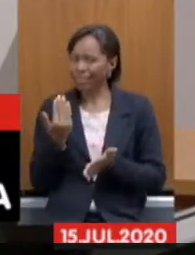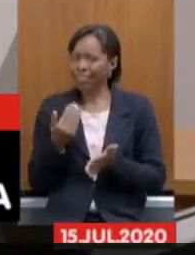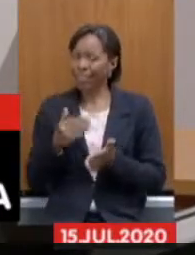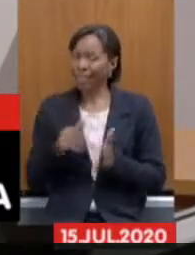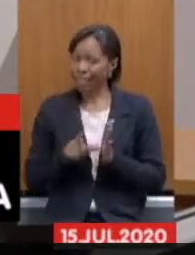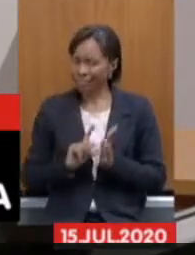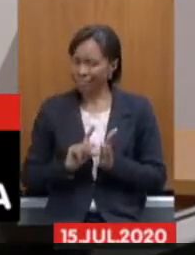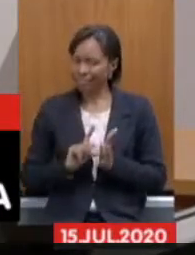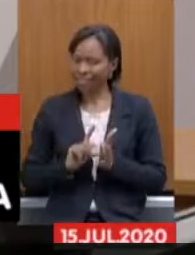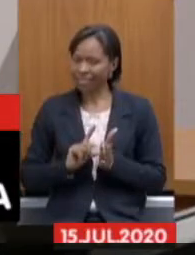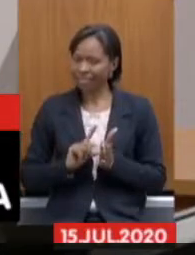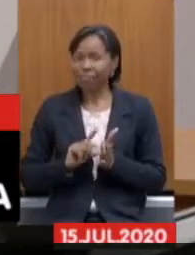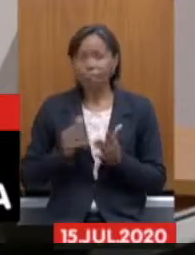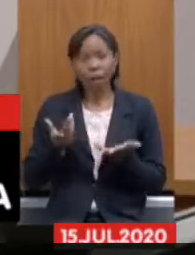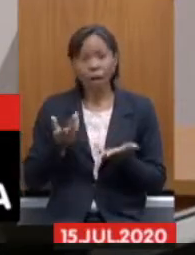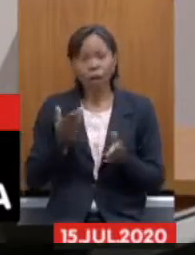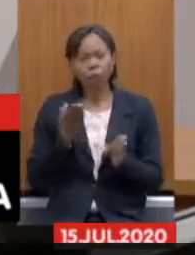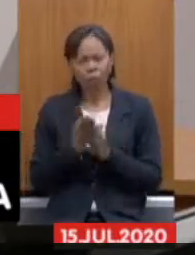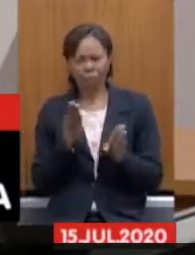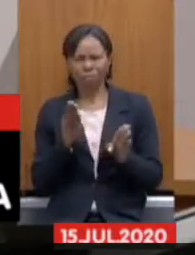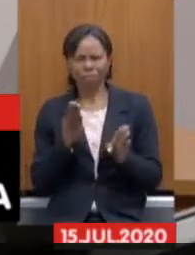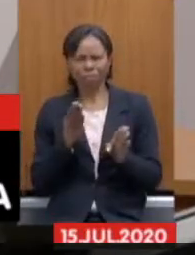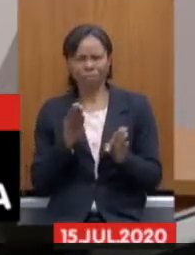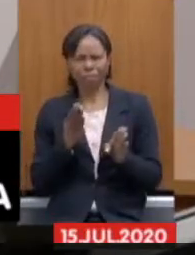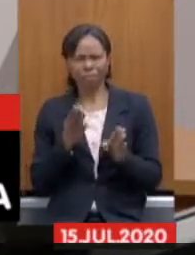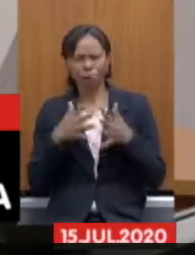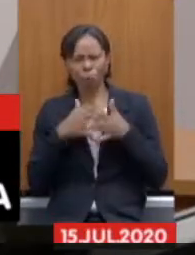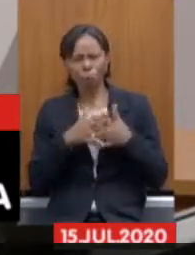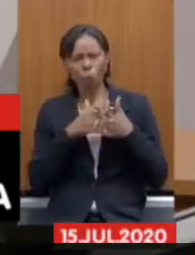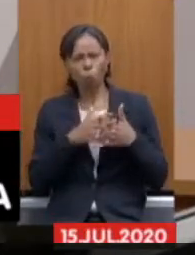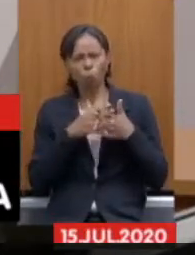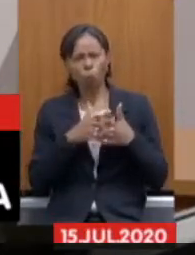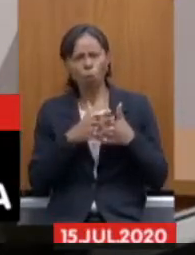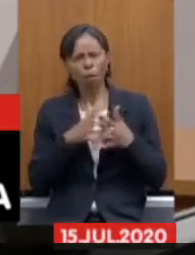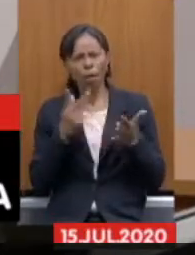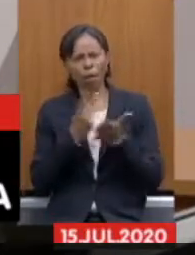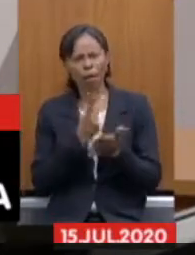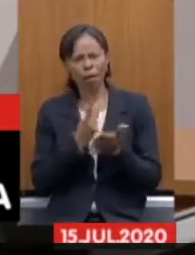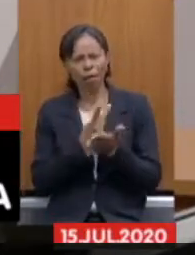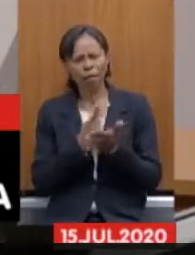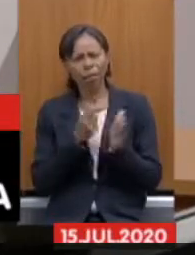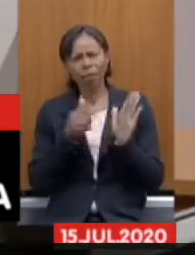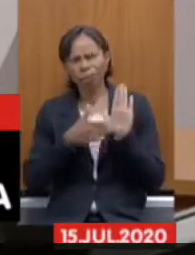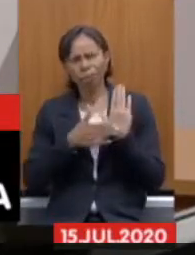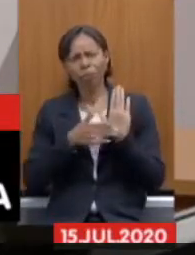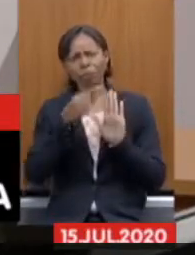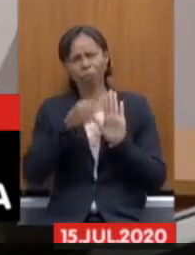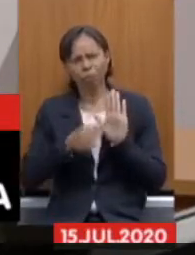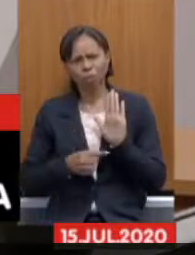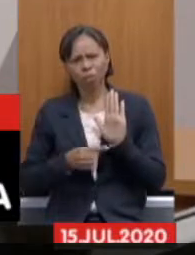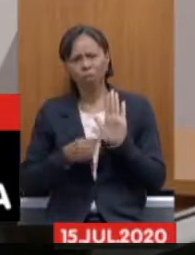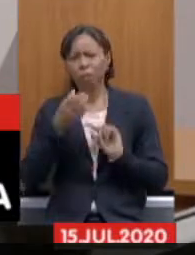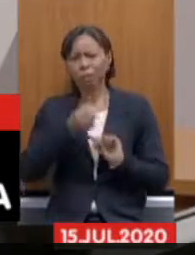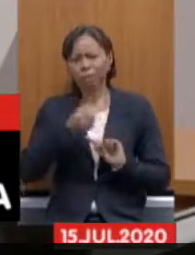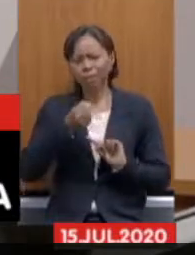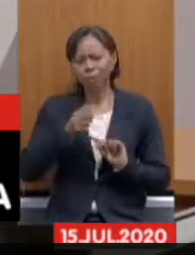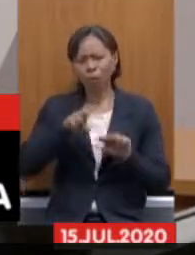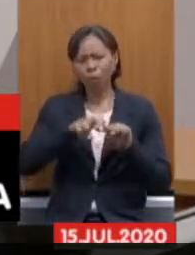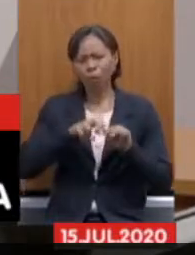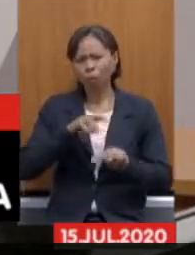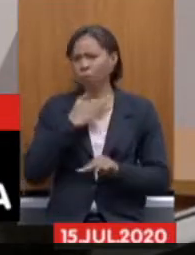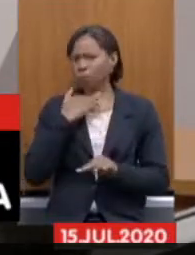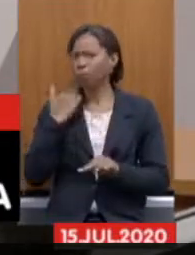a existência de incoerências e químicos da proposta apresentada também parte da pensão por morte